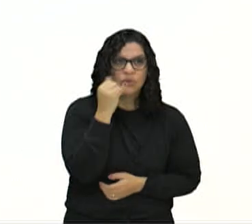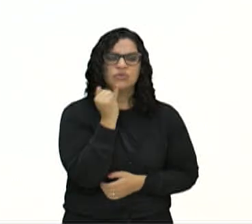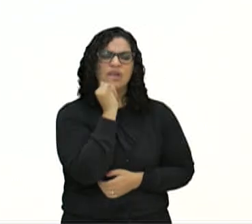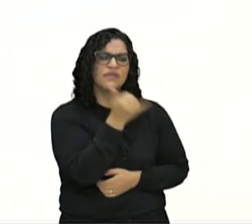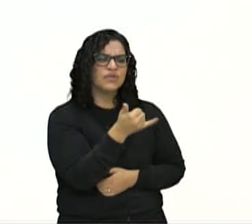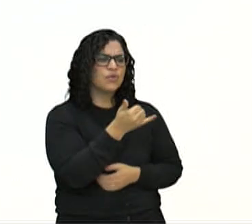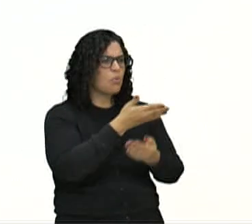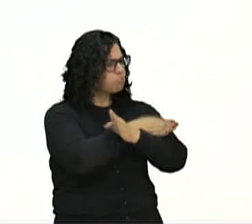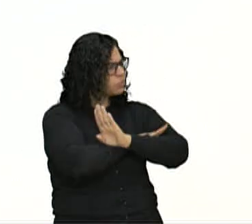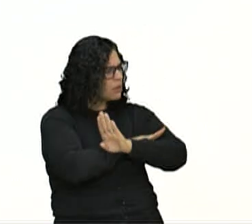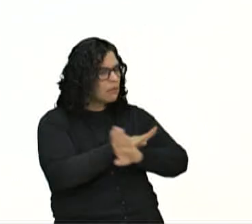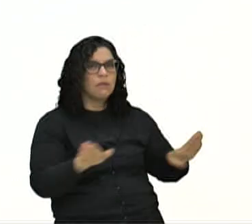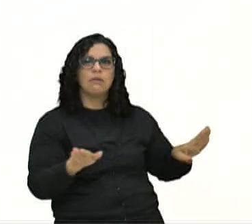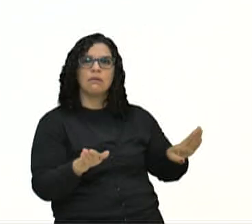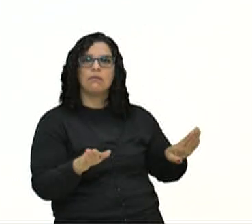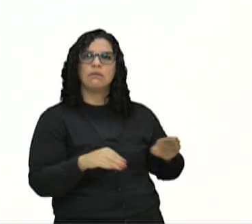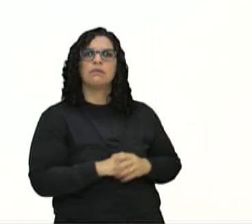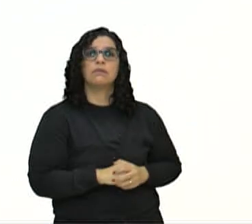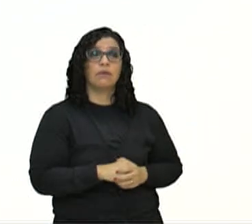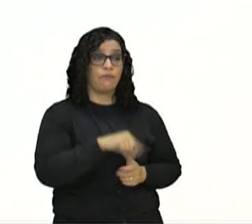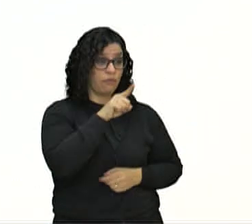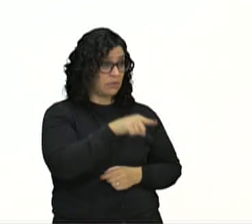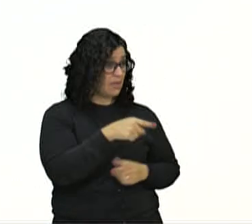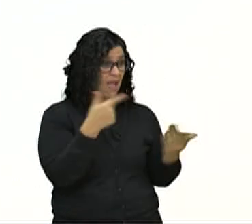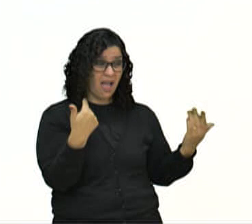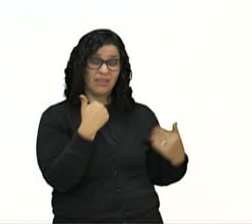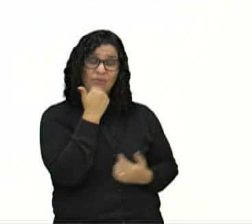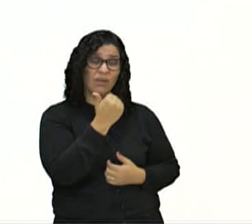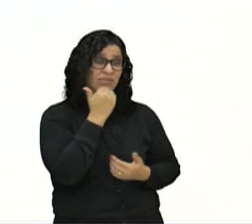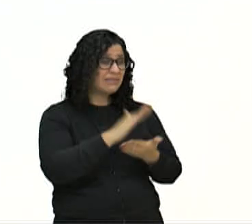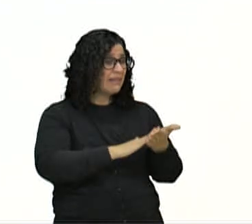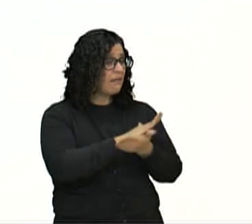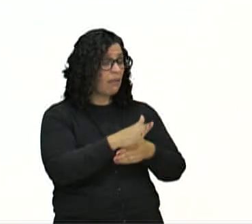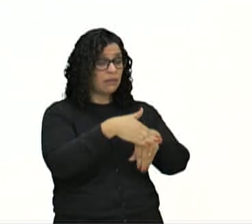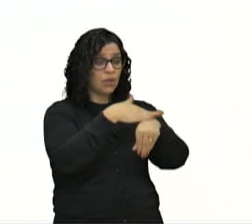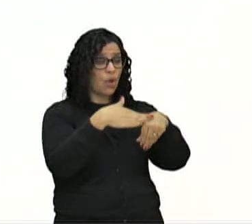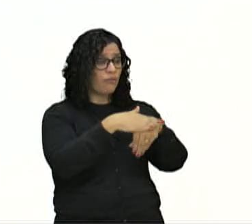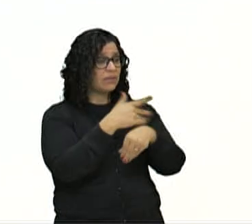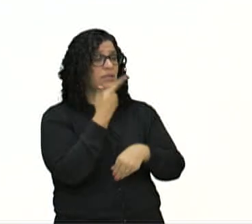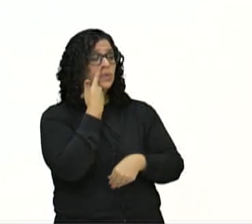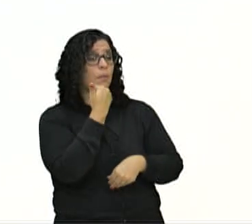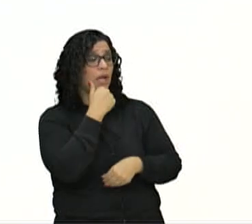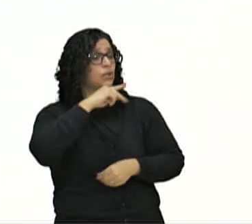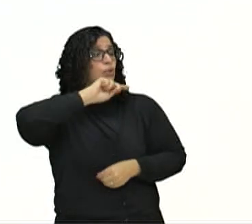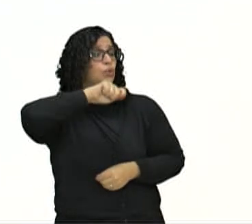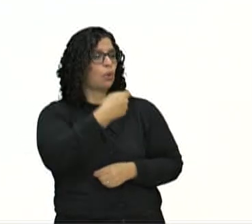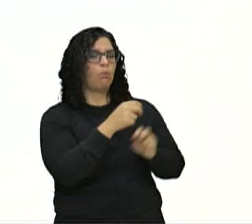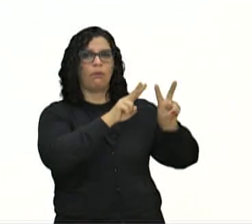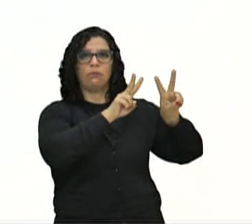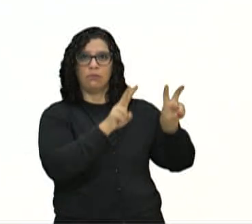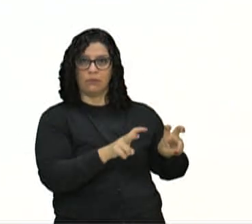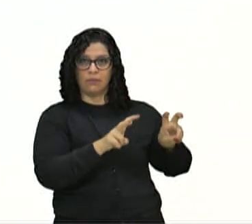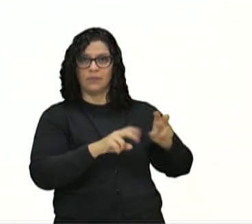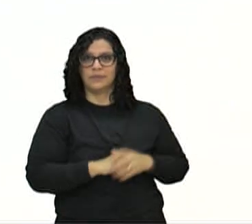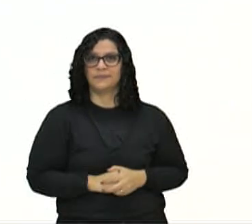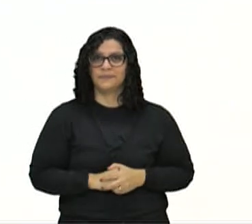declarou-me terminantemente que era tempo perdido falar a meu pai em tal